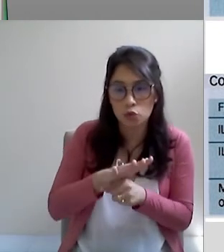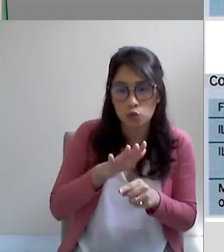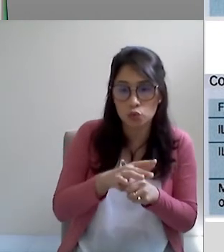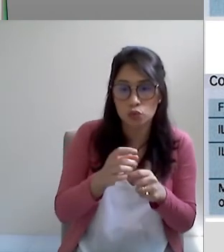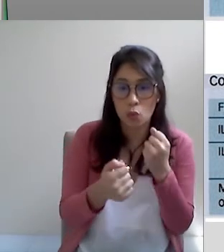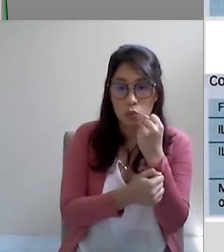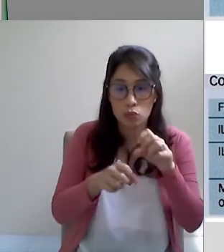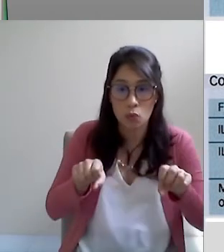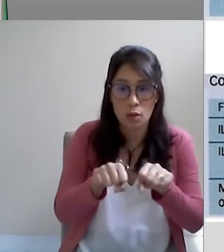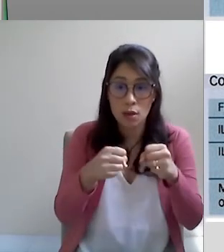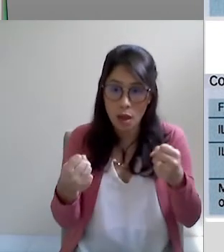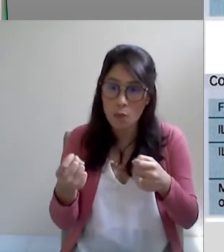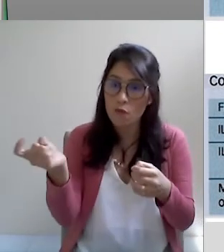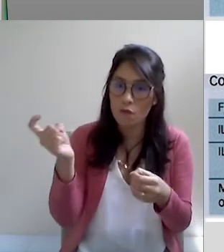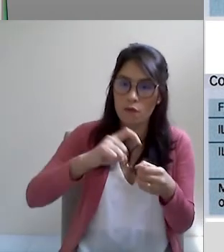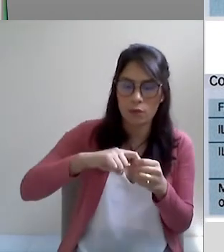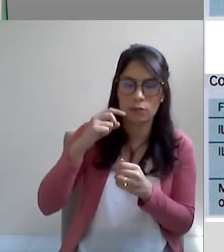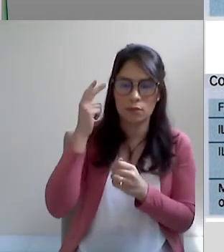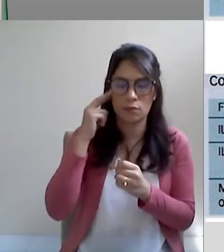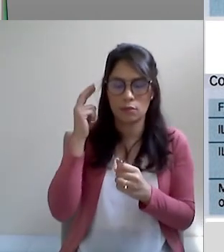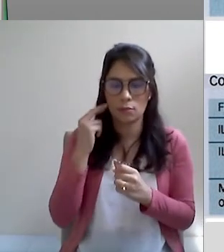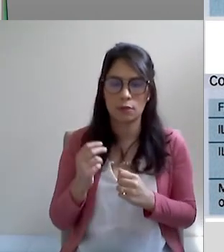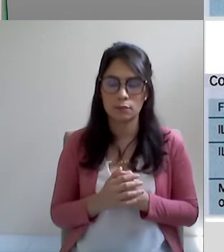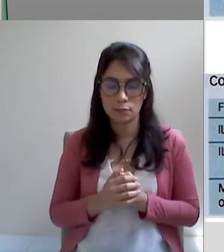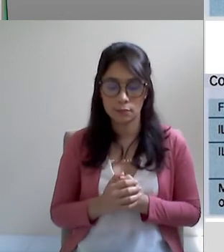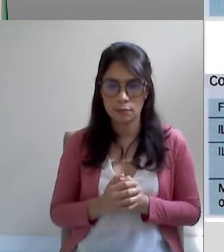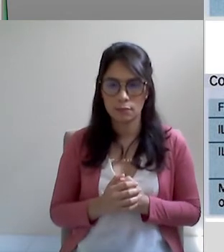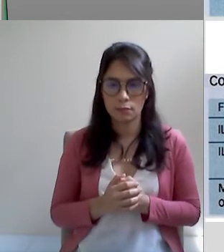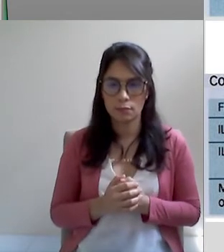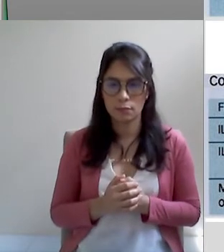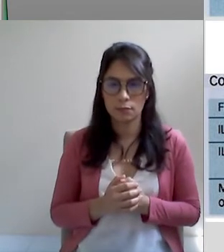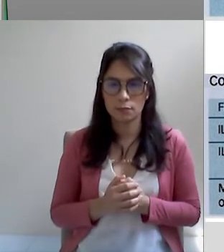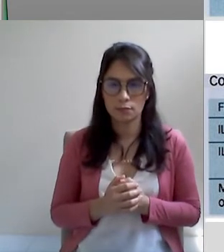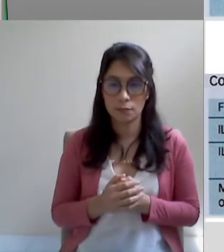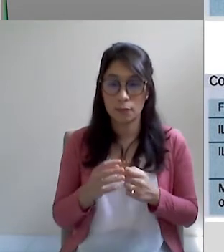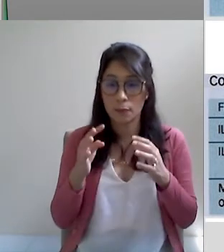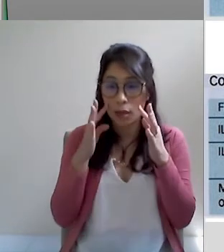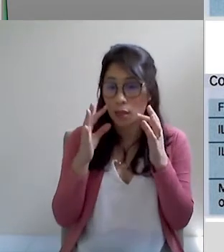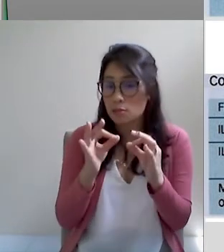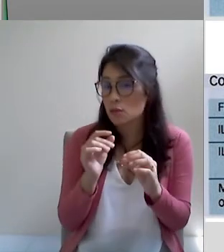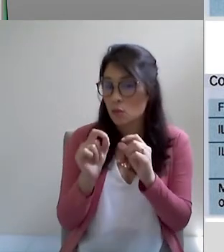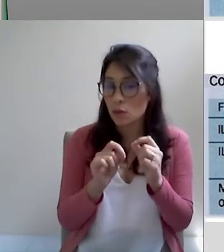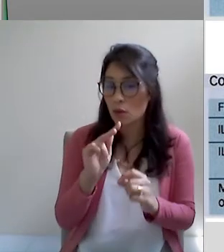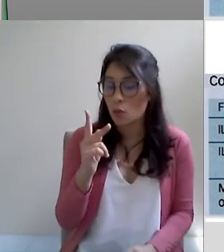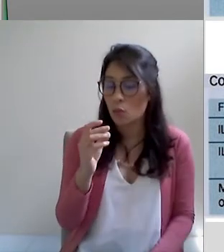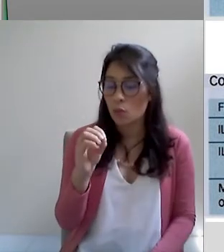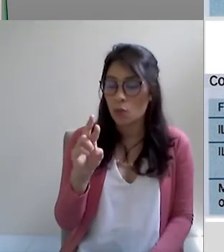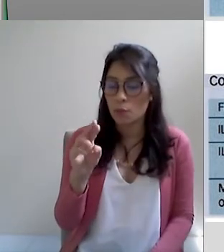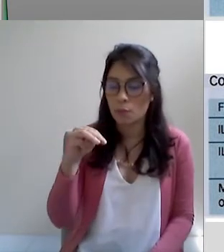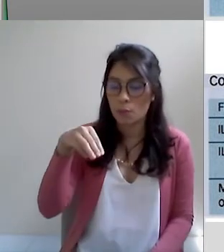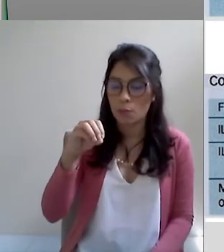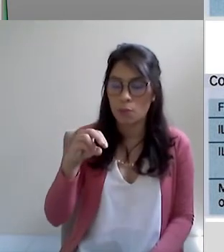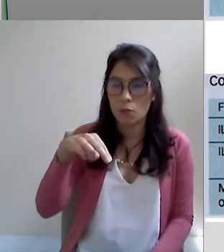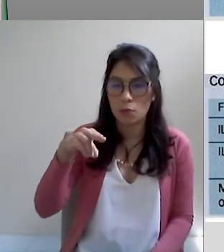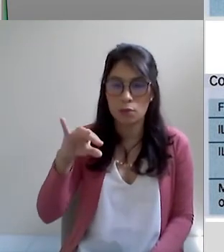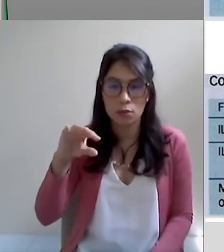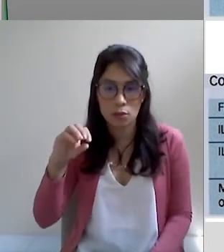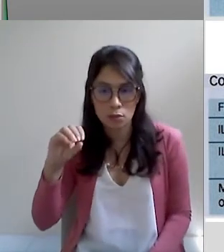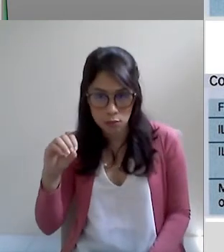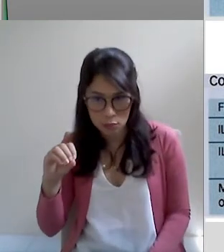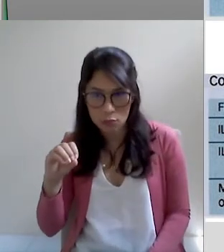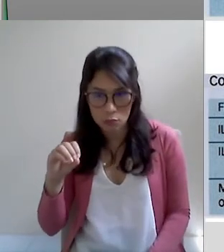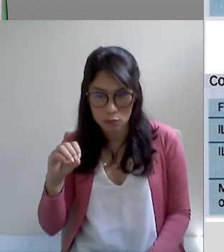e recuperação de fraturas. Atenção especial deve ser dada aos hormônios da paratireoide